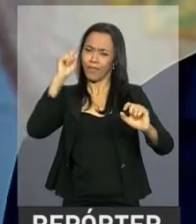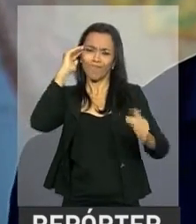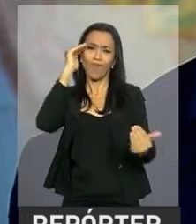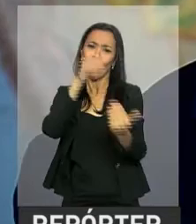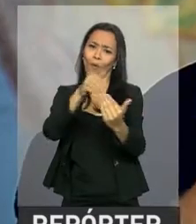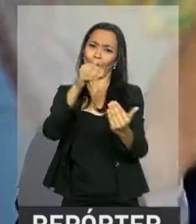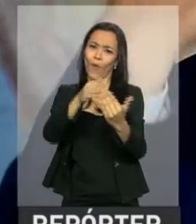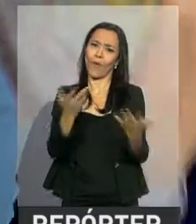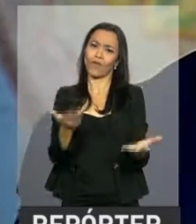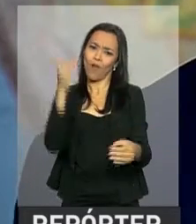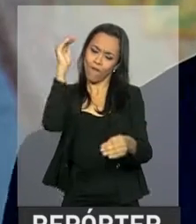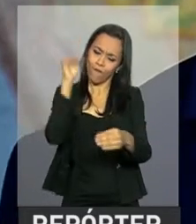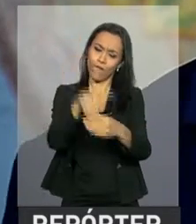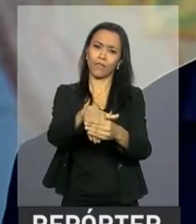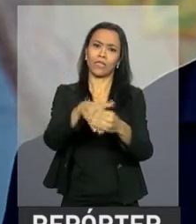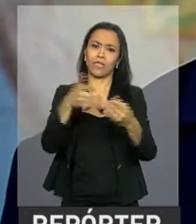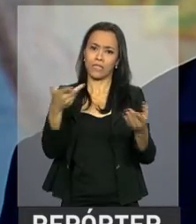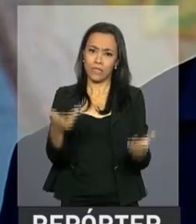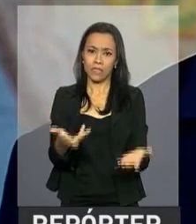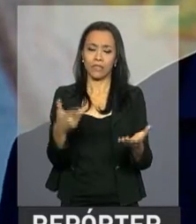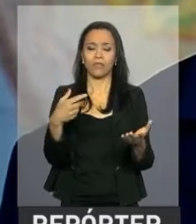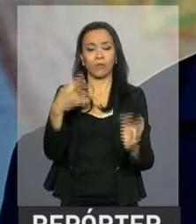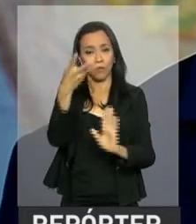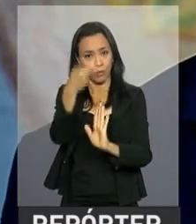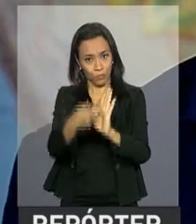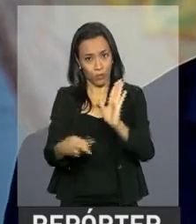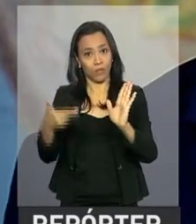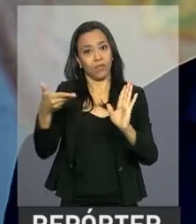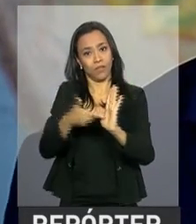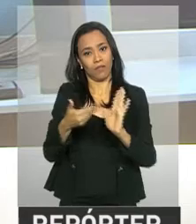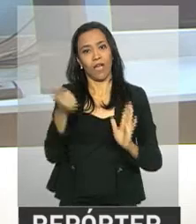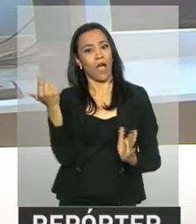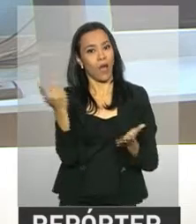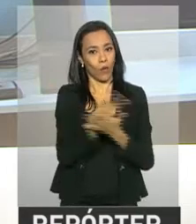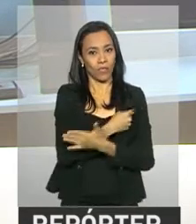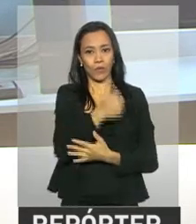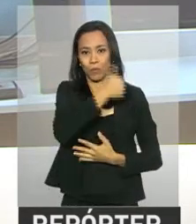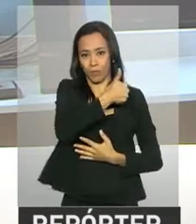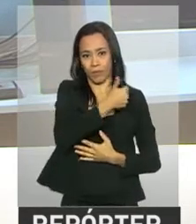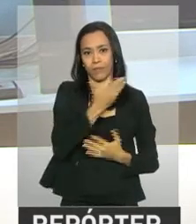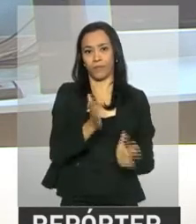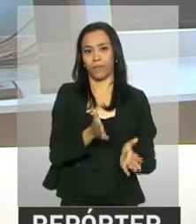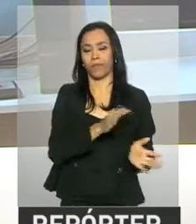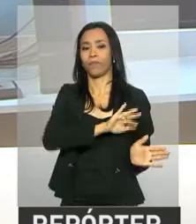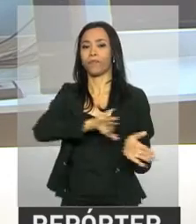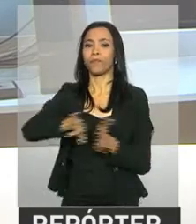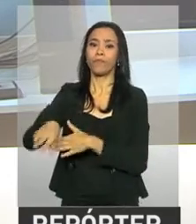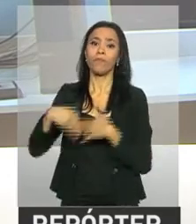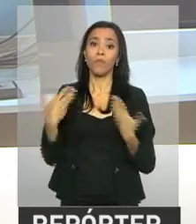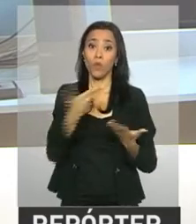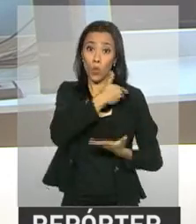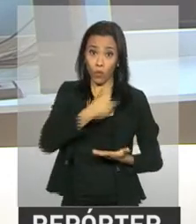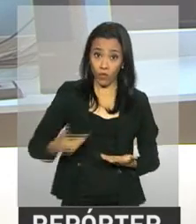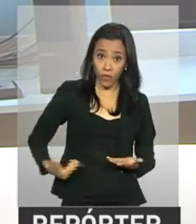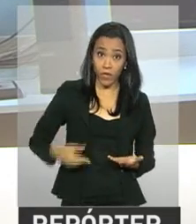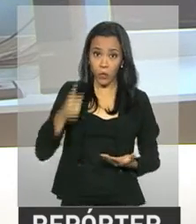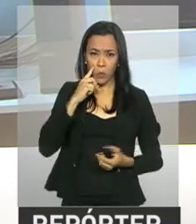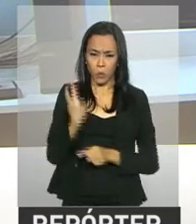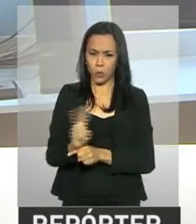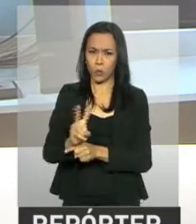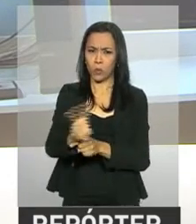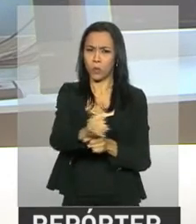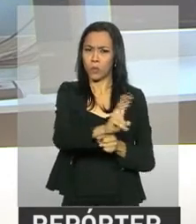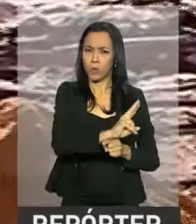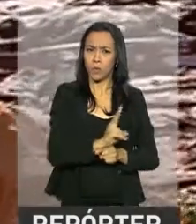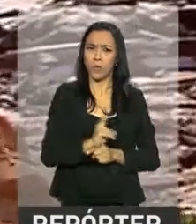uma votação ainda mais expressiva do que foi no primeiro turno o governo determinou a vistoria nos locais atingidos